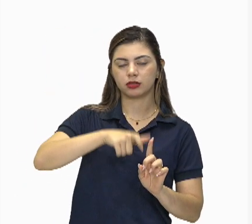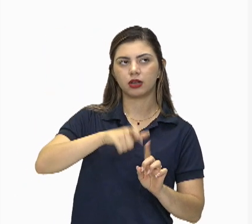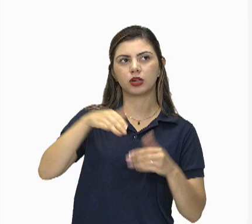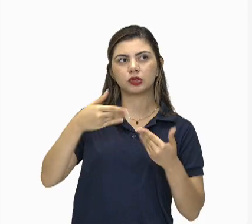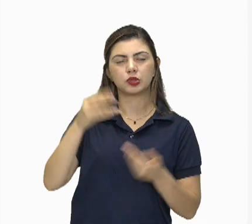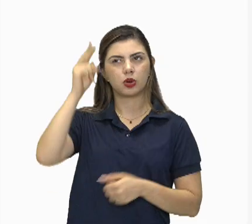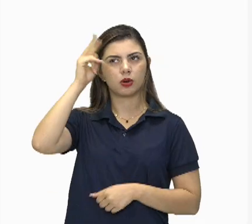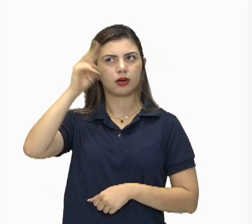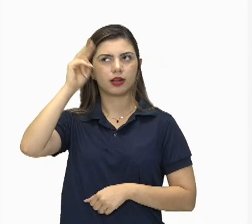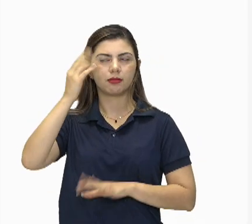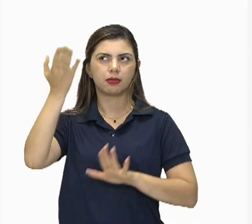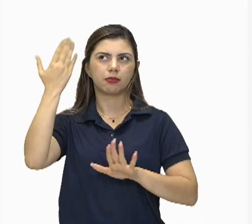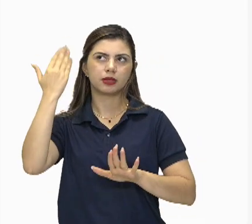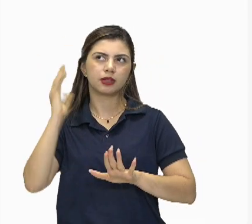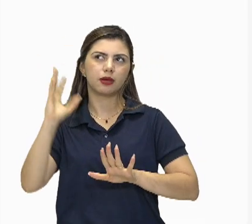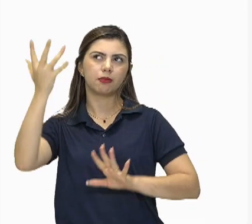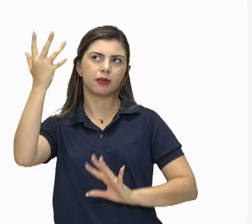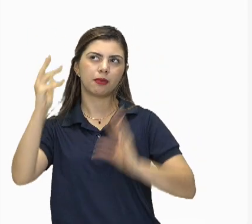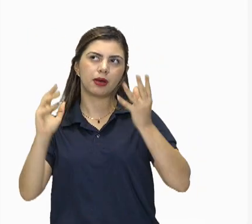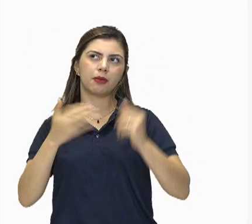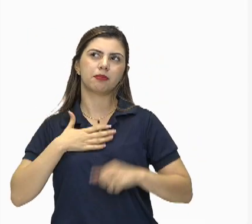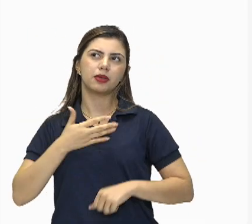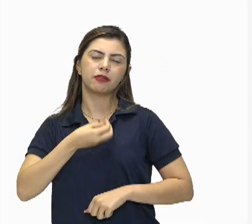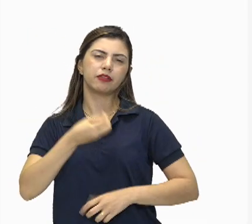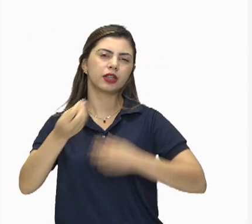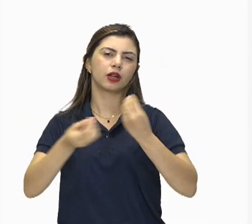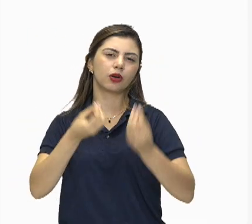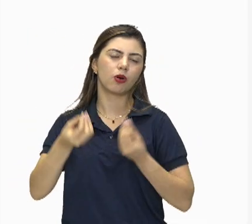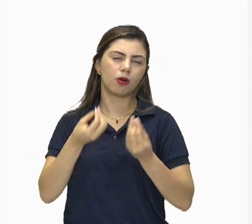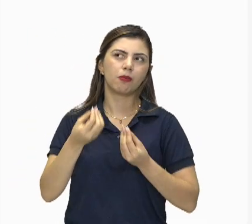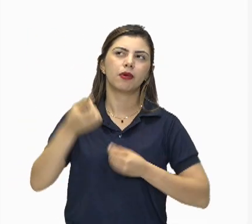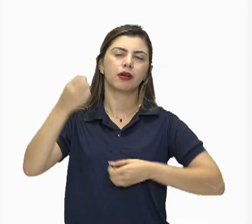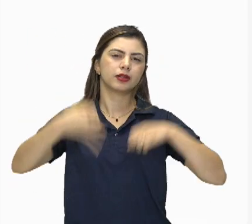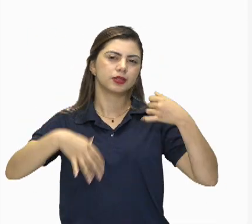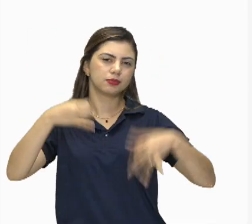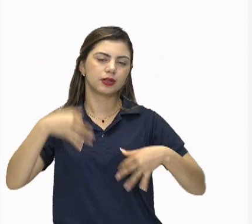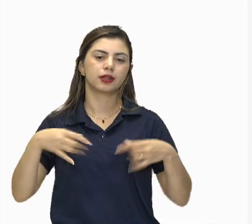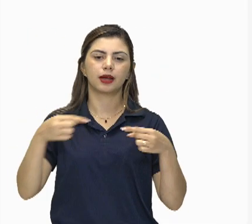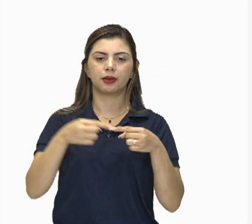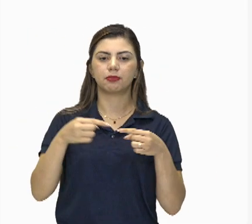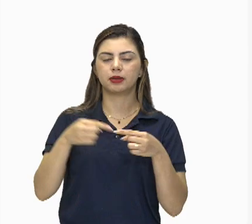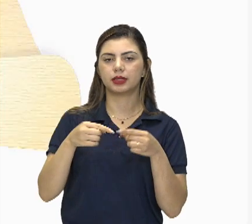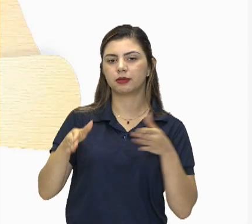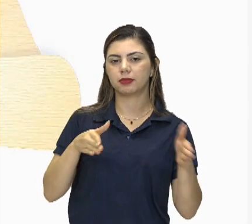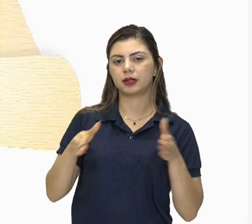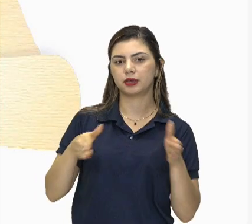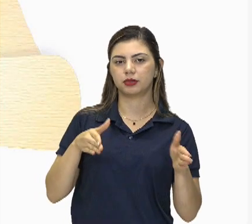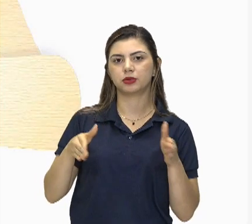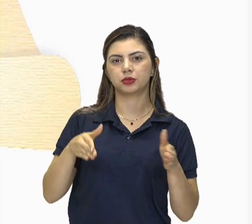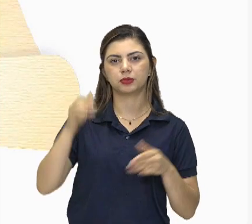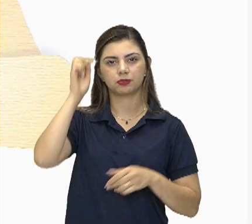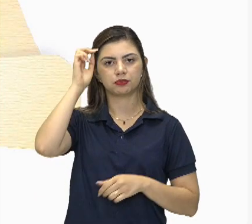de algum acontecimento da sua vida passada, né? Vamos ver um exemplo.